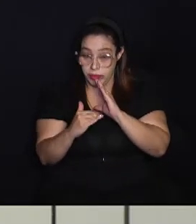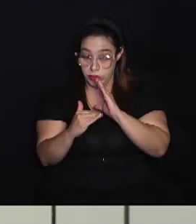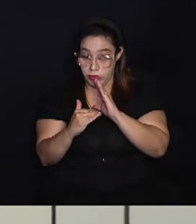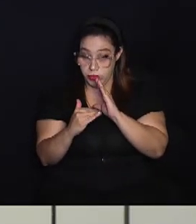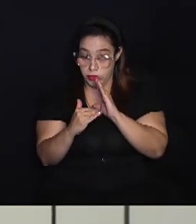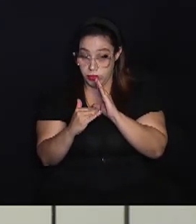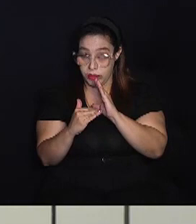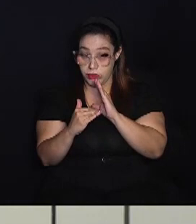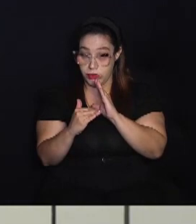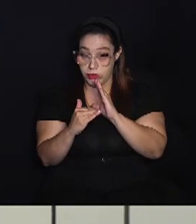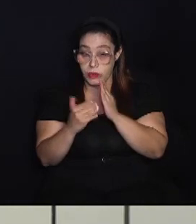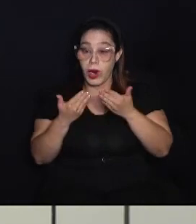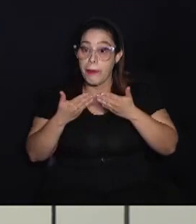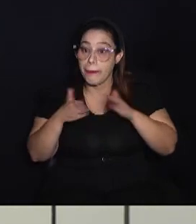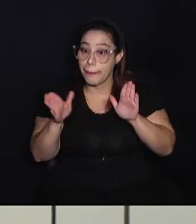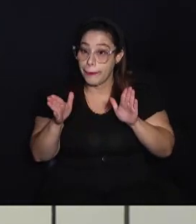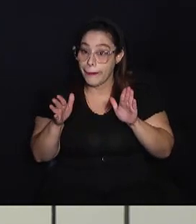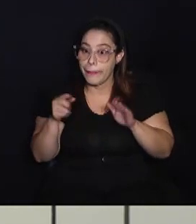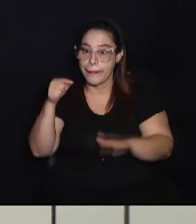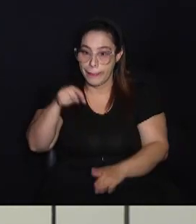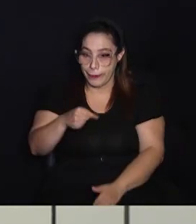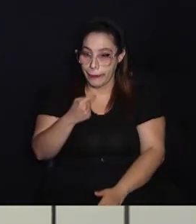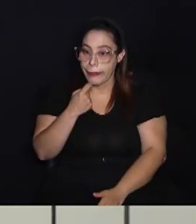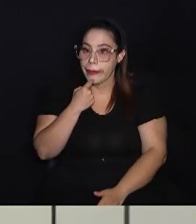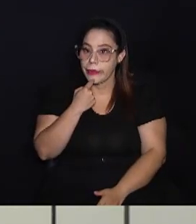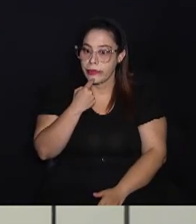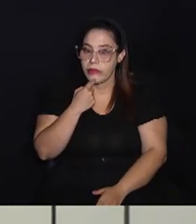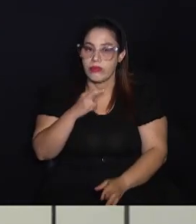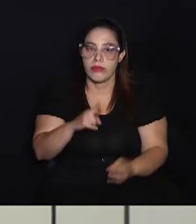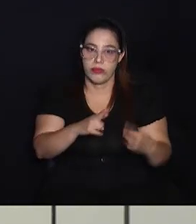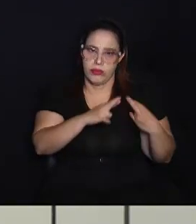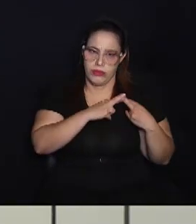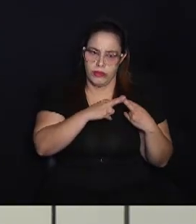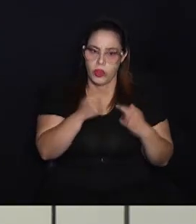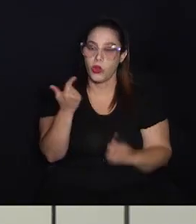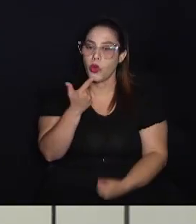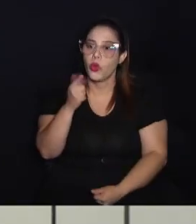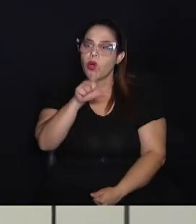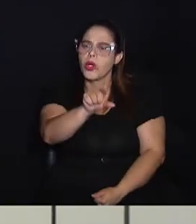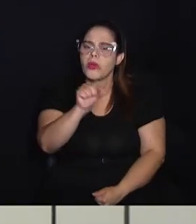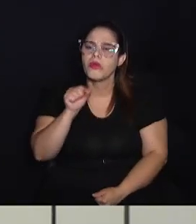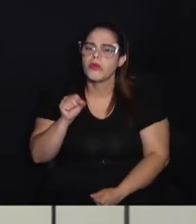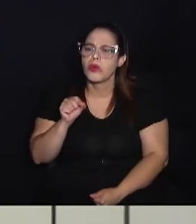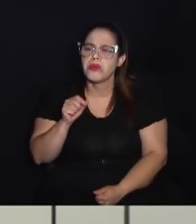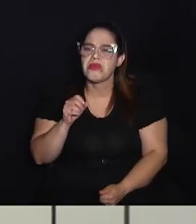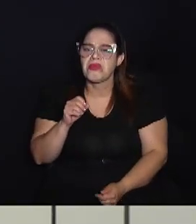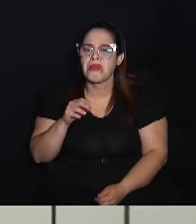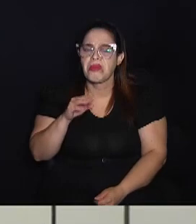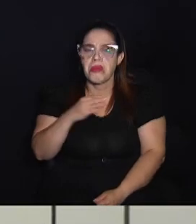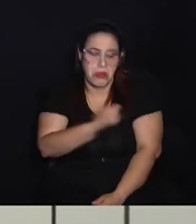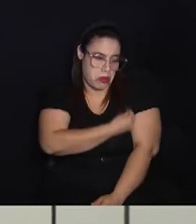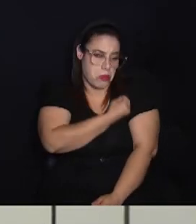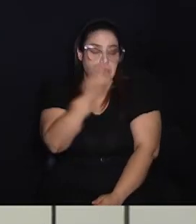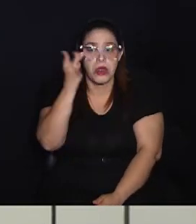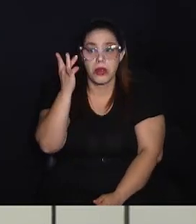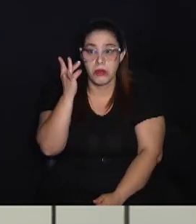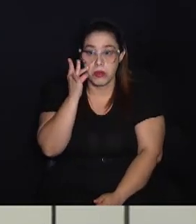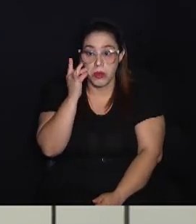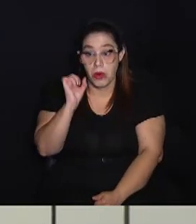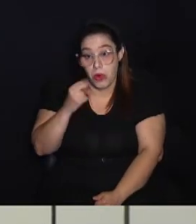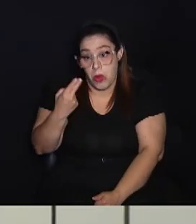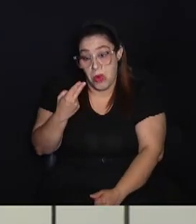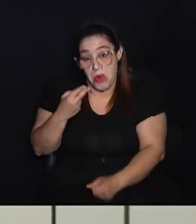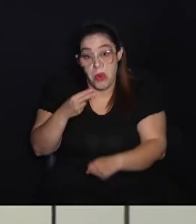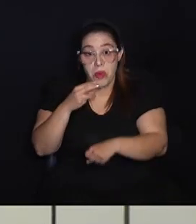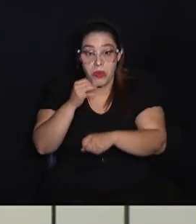pré-escolas municipais estão abertas aqui na cidade. Os responsáveis têm duas opções: pessoalmente na escola ou pela internet.